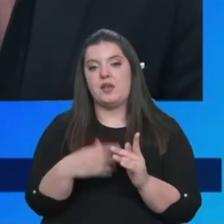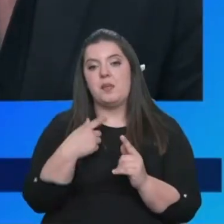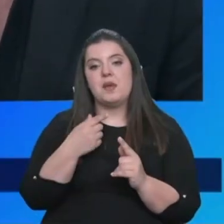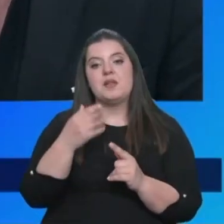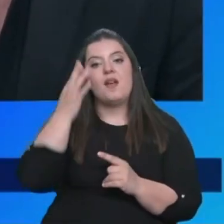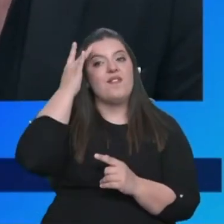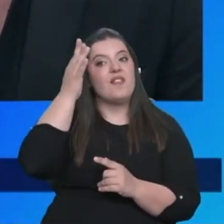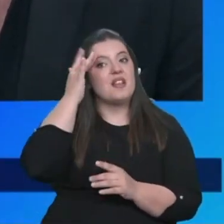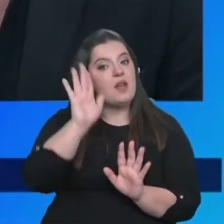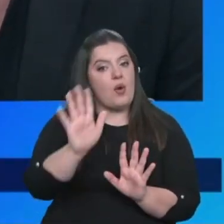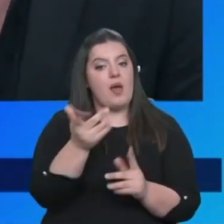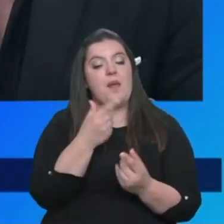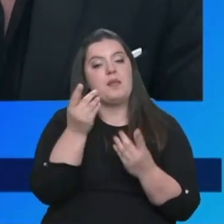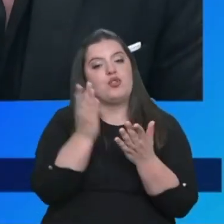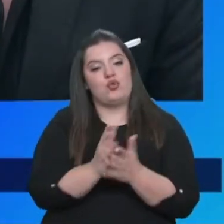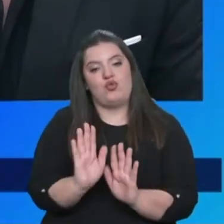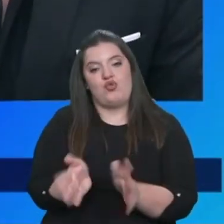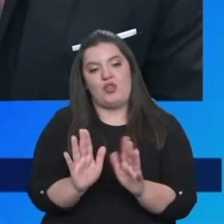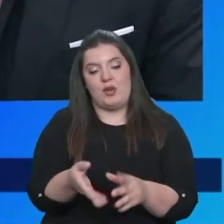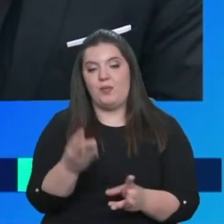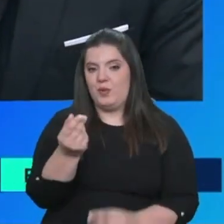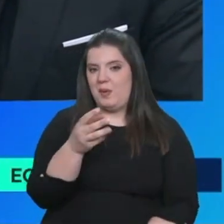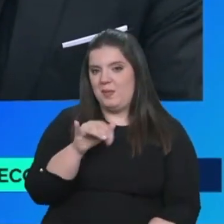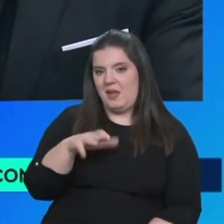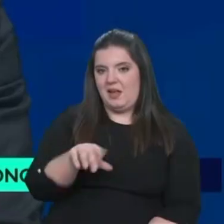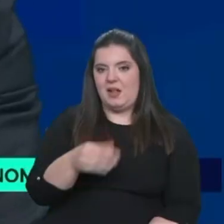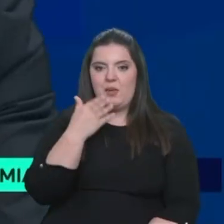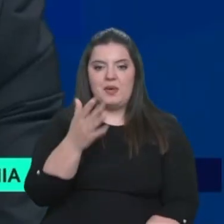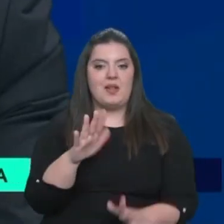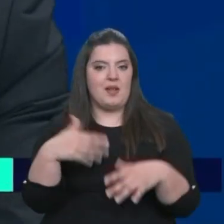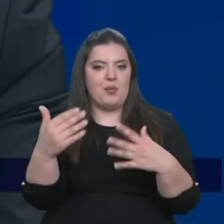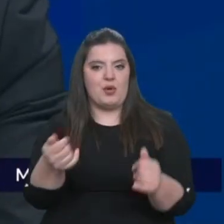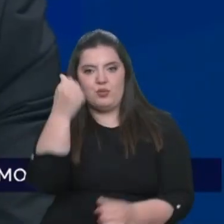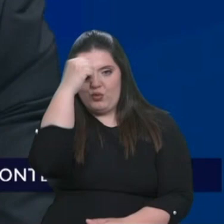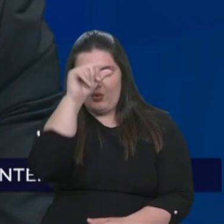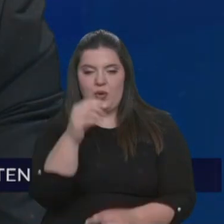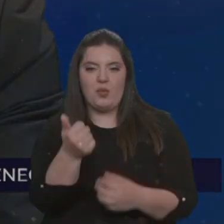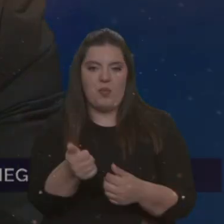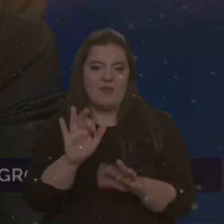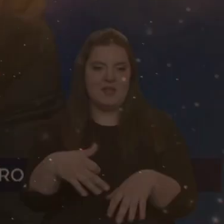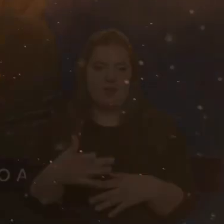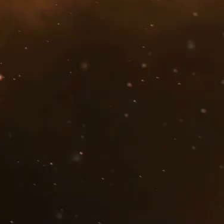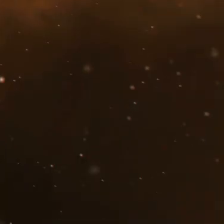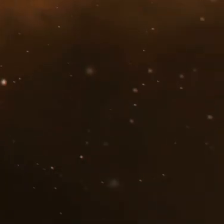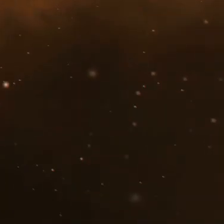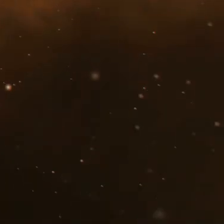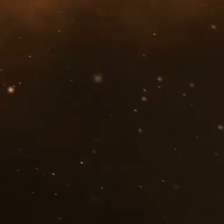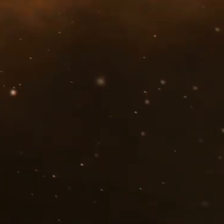estudos que apontam para isto. Muito bem, Miguel. Obrigada, até ao próximo domingo. Bom fim de semana.